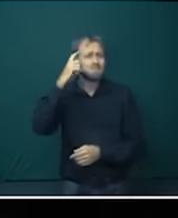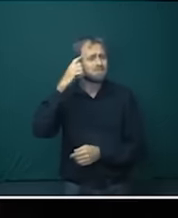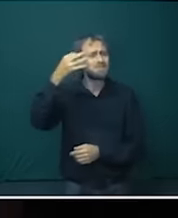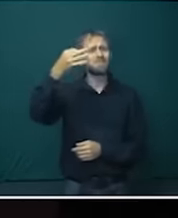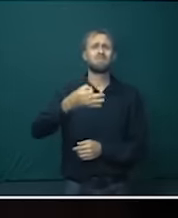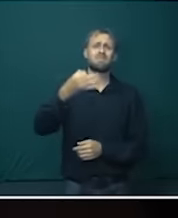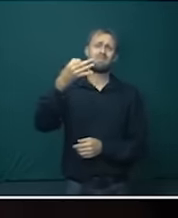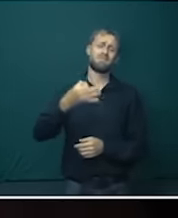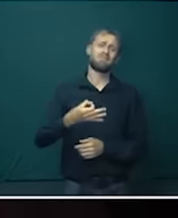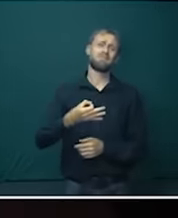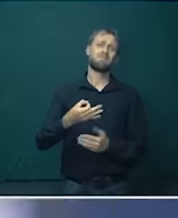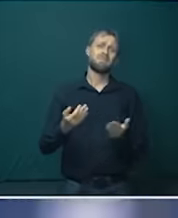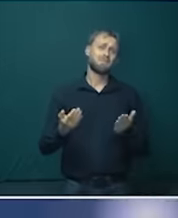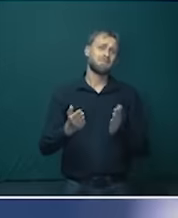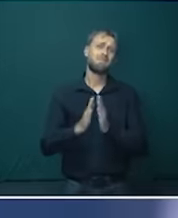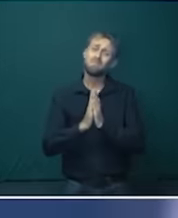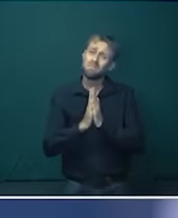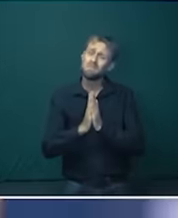quente.